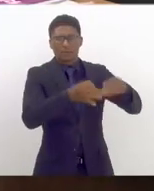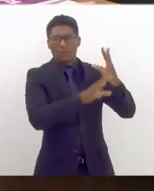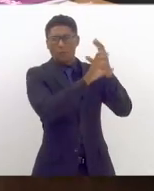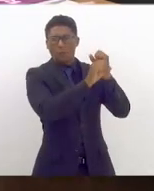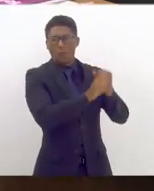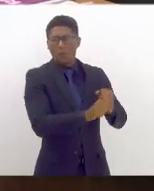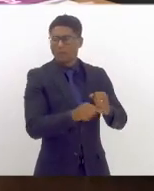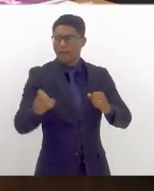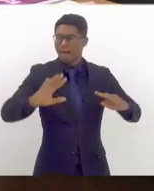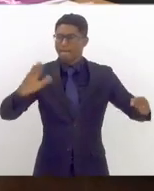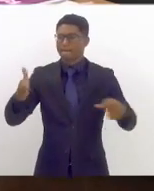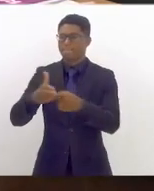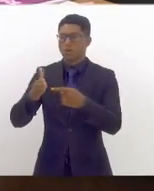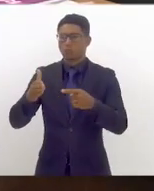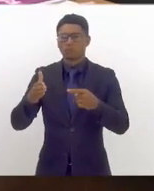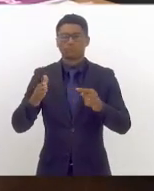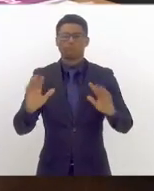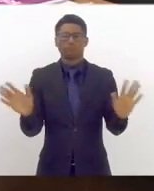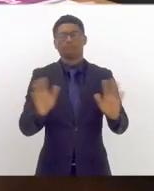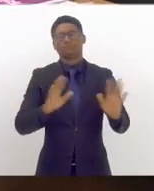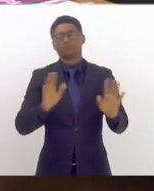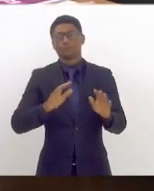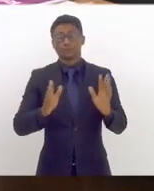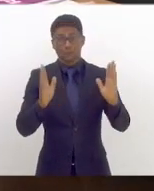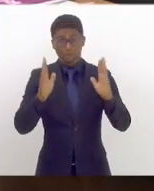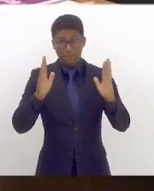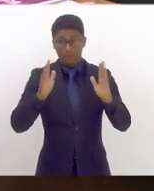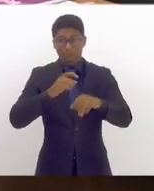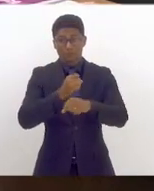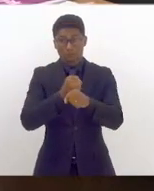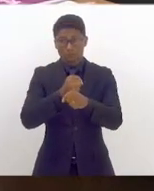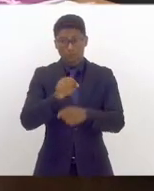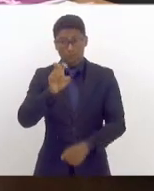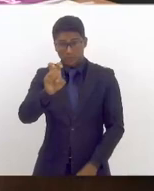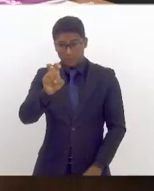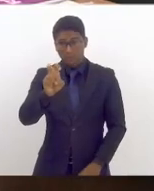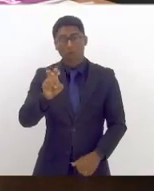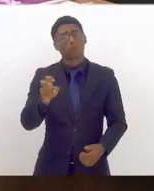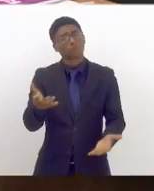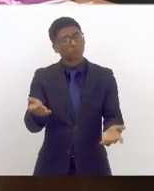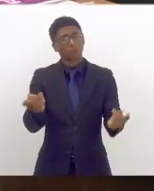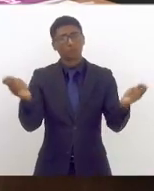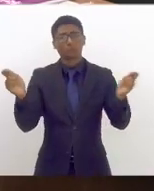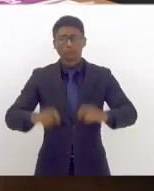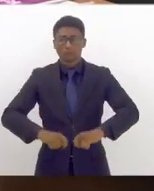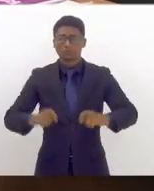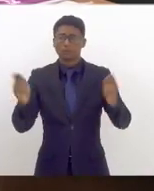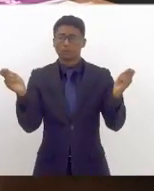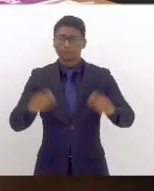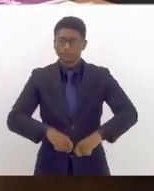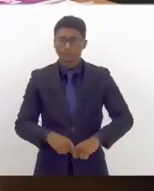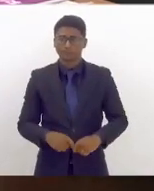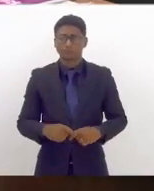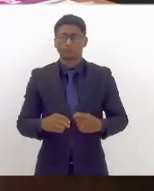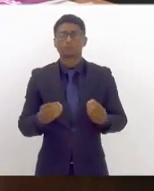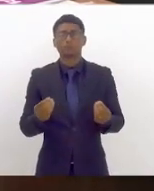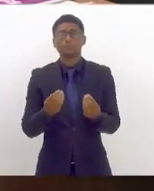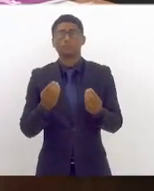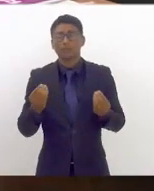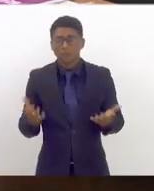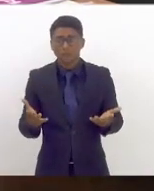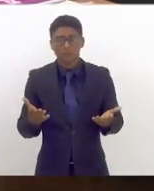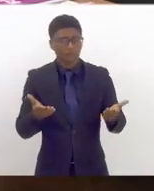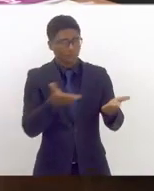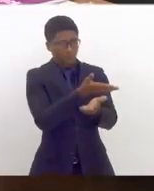Contas o prazo de cinco anos é absolutamente razoável para que os competentes